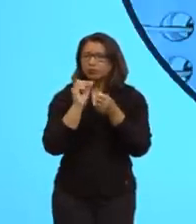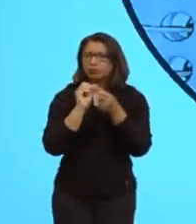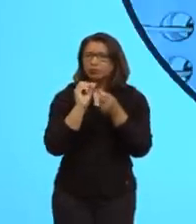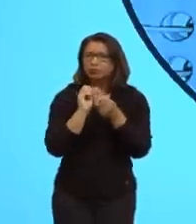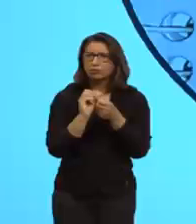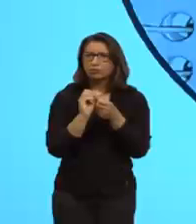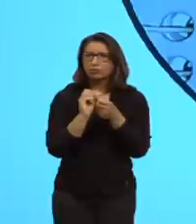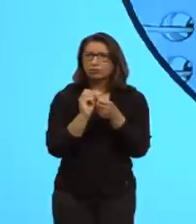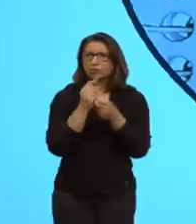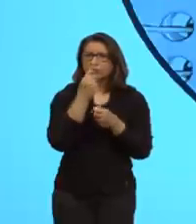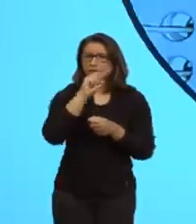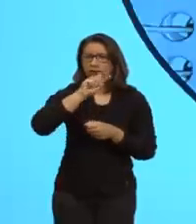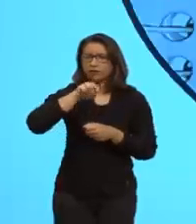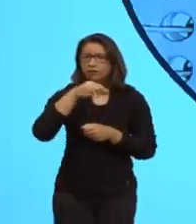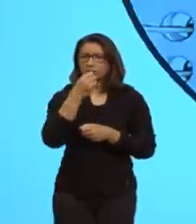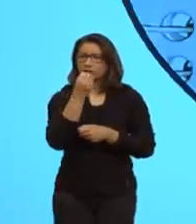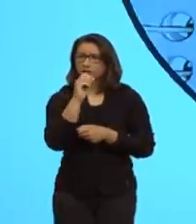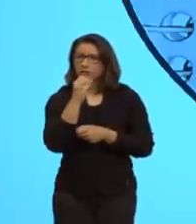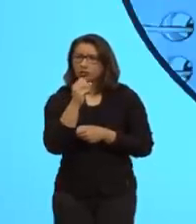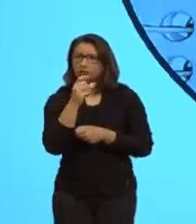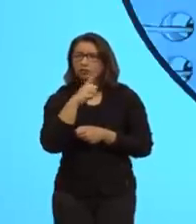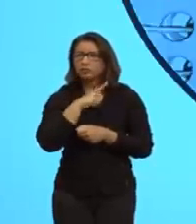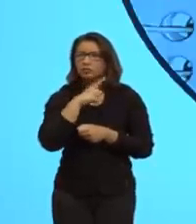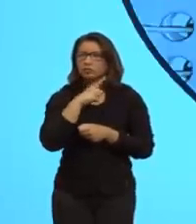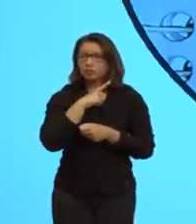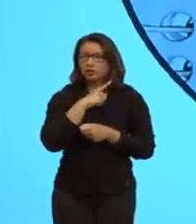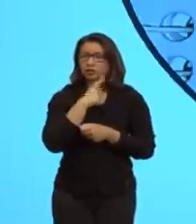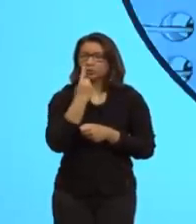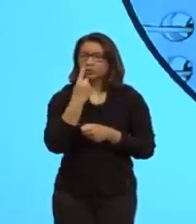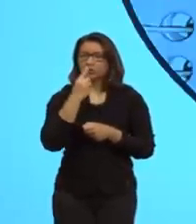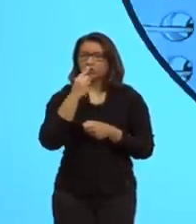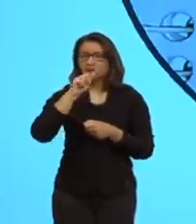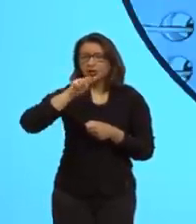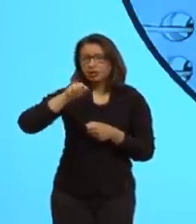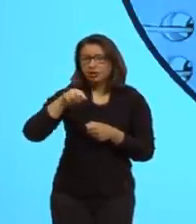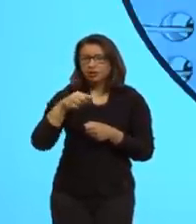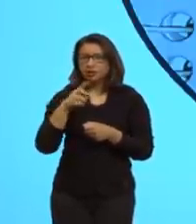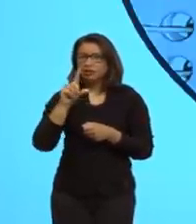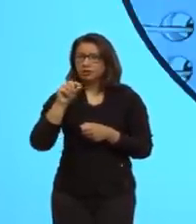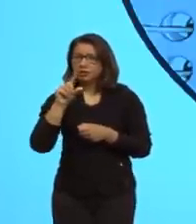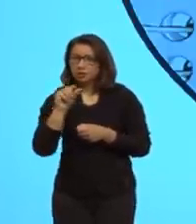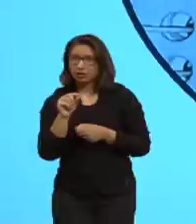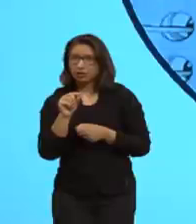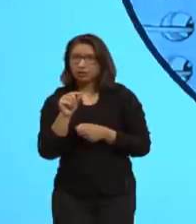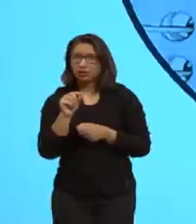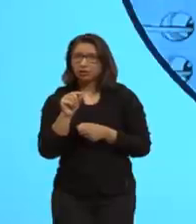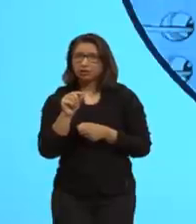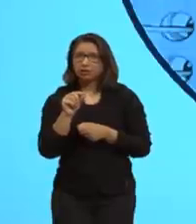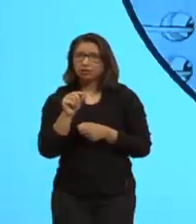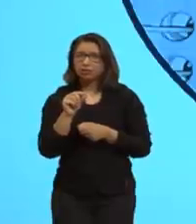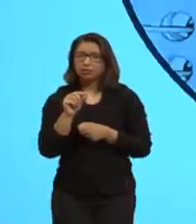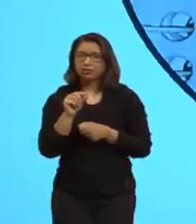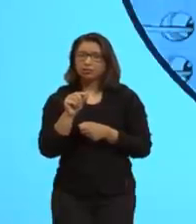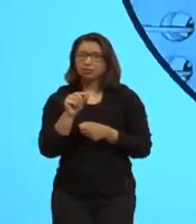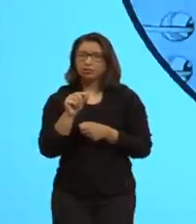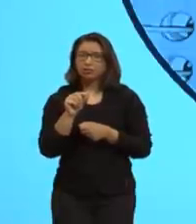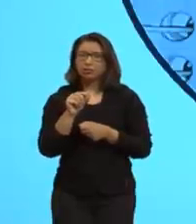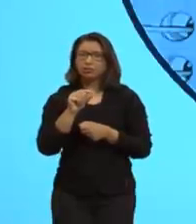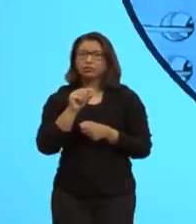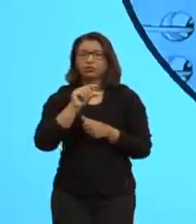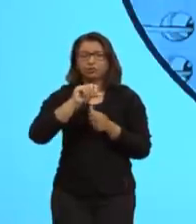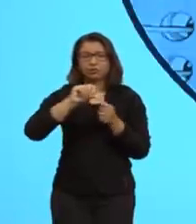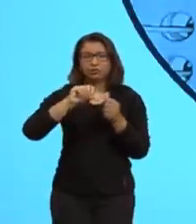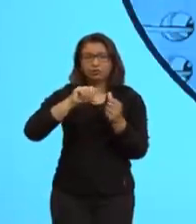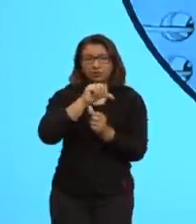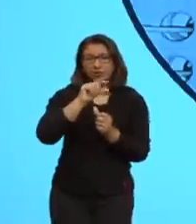Ó, 1,8, nós temos uma casa decimal aqui, que nós vamos passar à direita essa